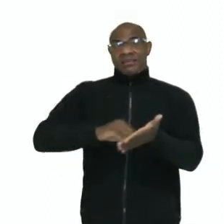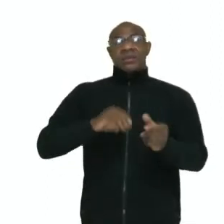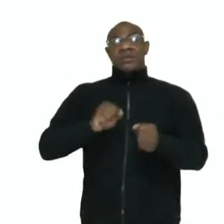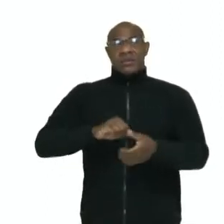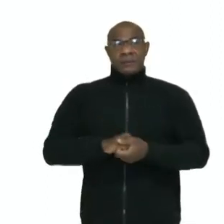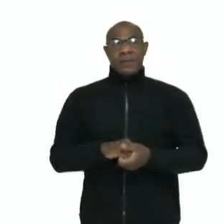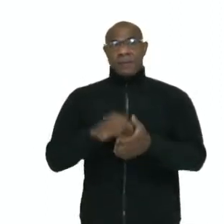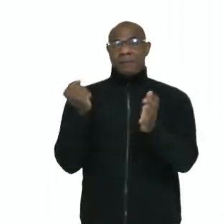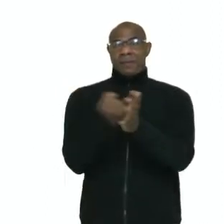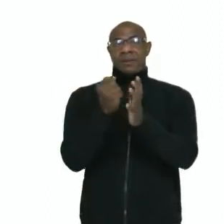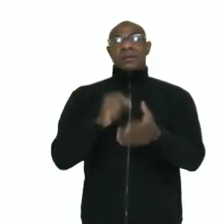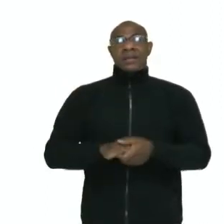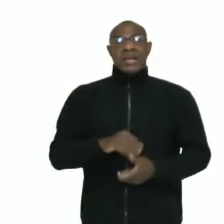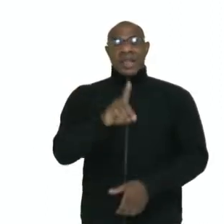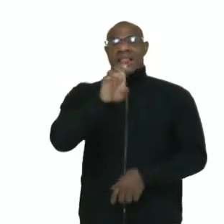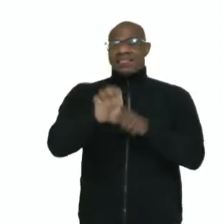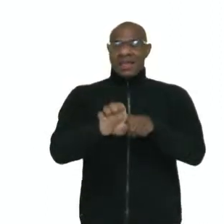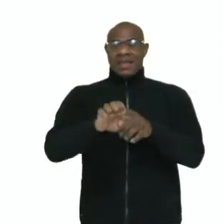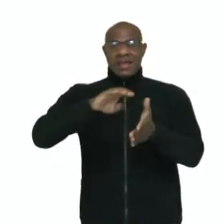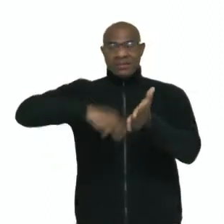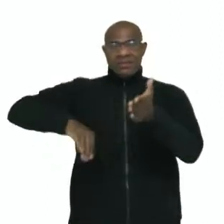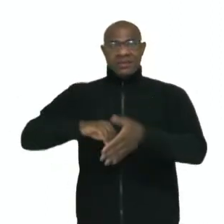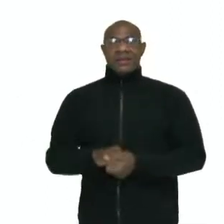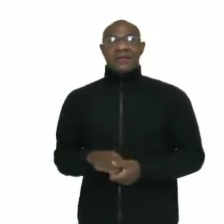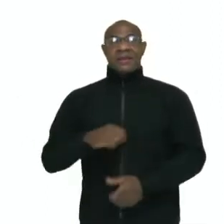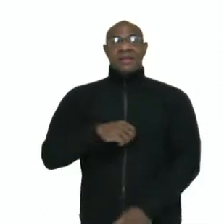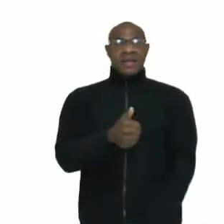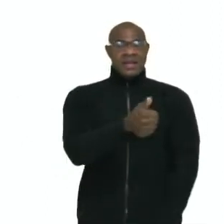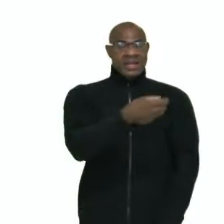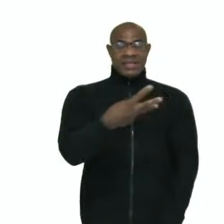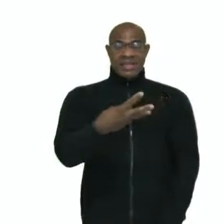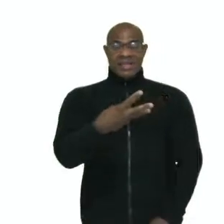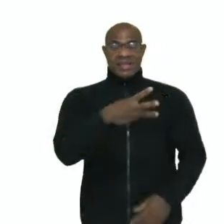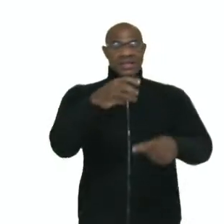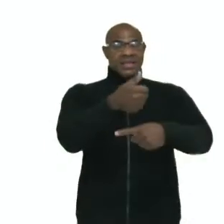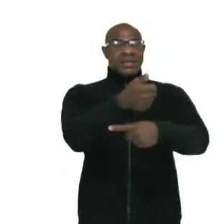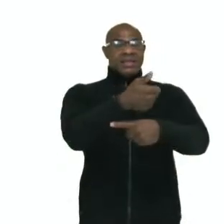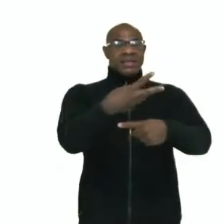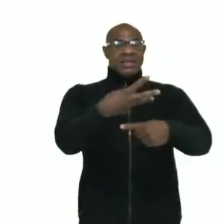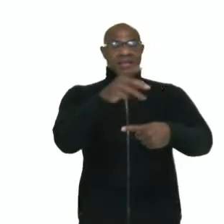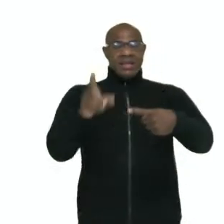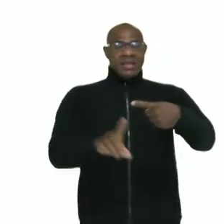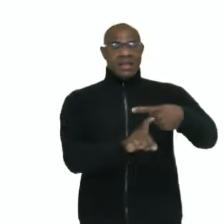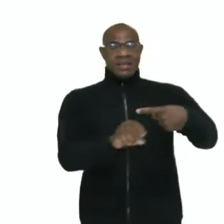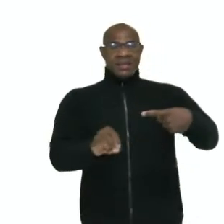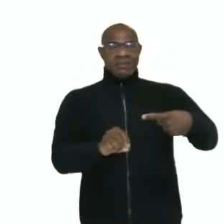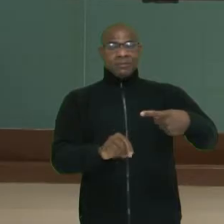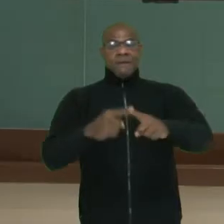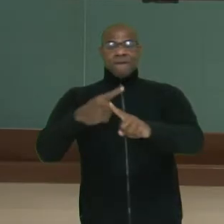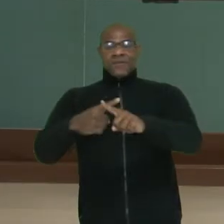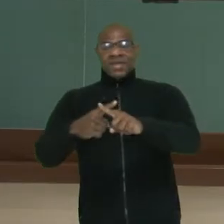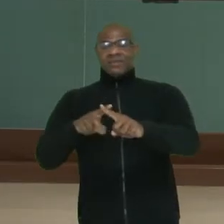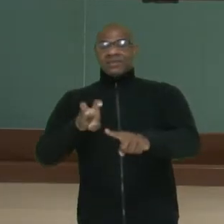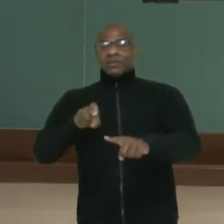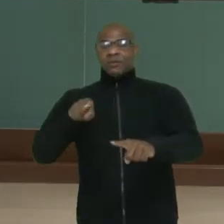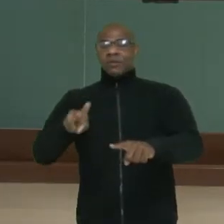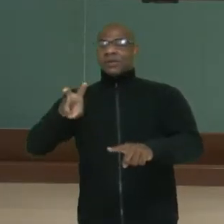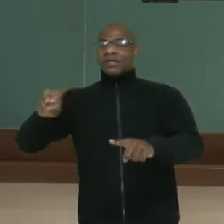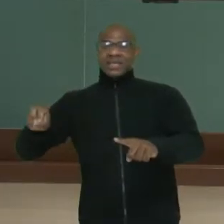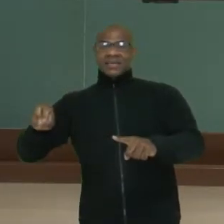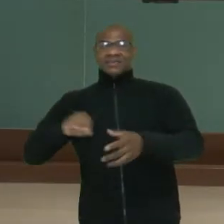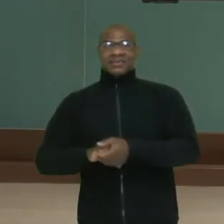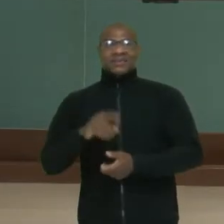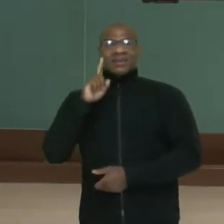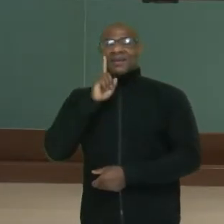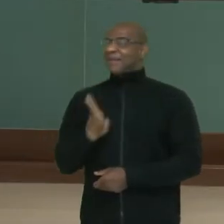retira a palavrinha ali de. Então, vai ficar 13 sobre 100 vezes 5.500. Então, multiplica de cima